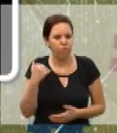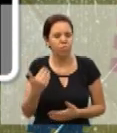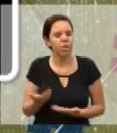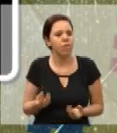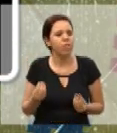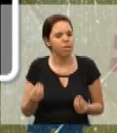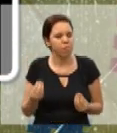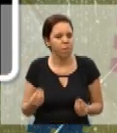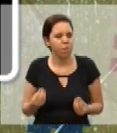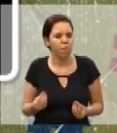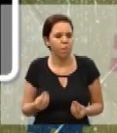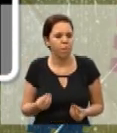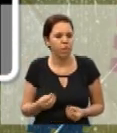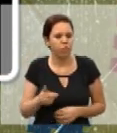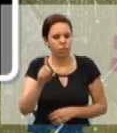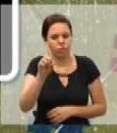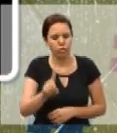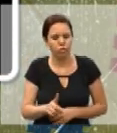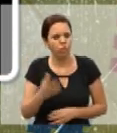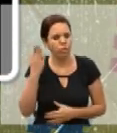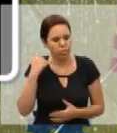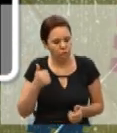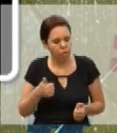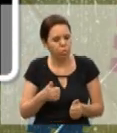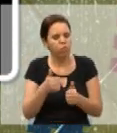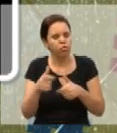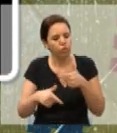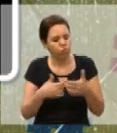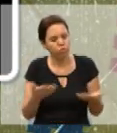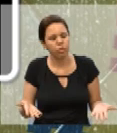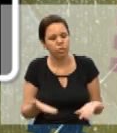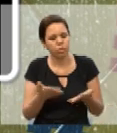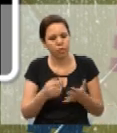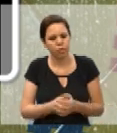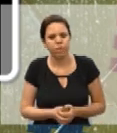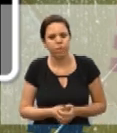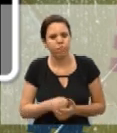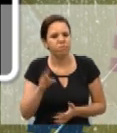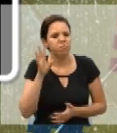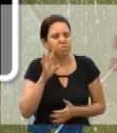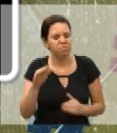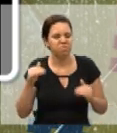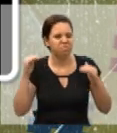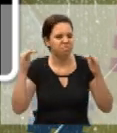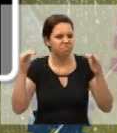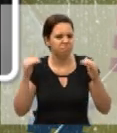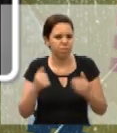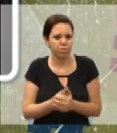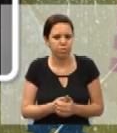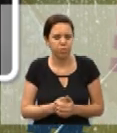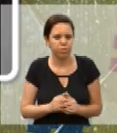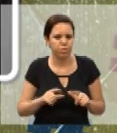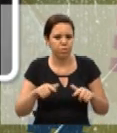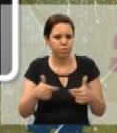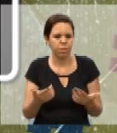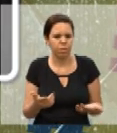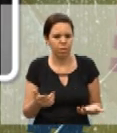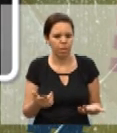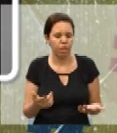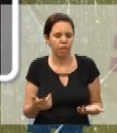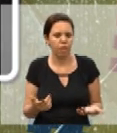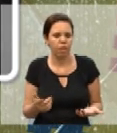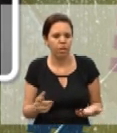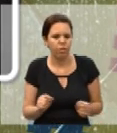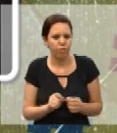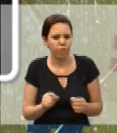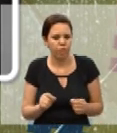soube, está sabendo, na verdade, conduzir bem legal, né? E assim, é um filme grandioso, porque as tomadas do Rodrigo são tomadas